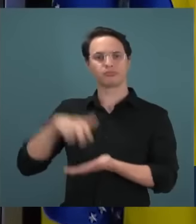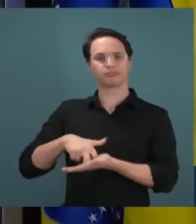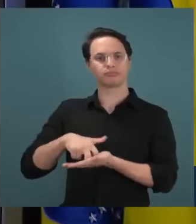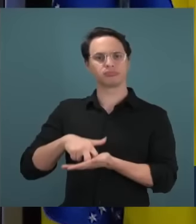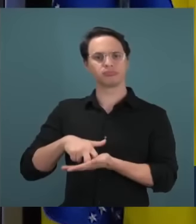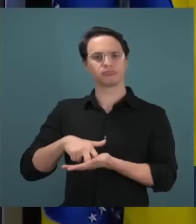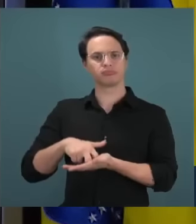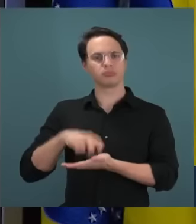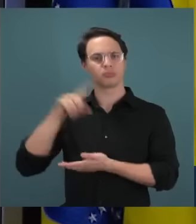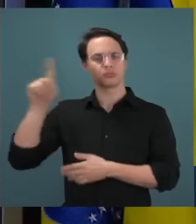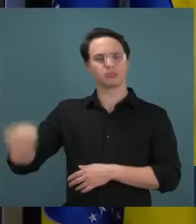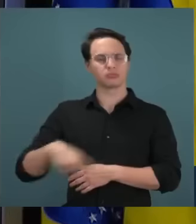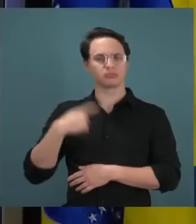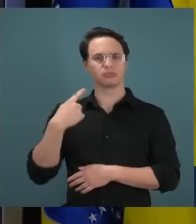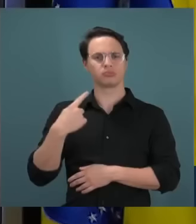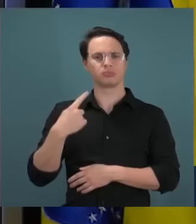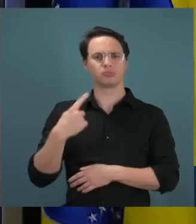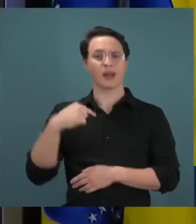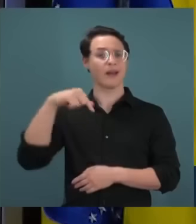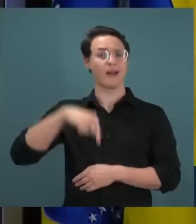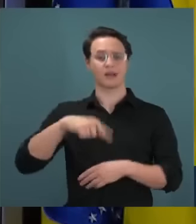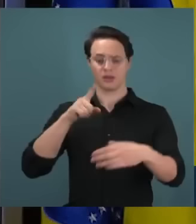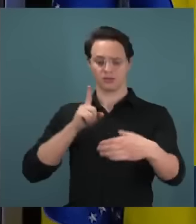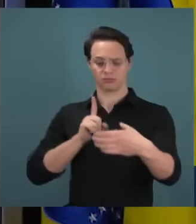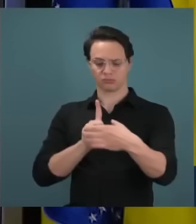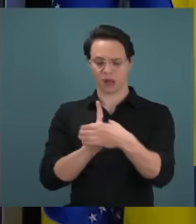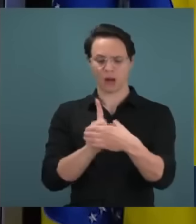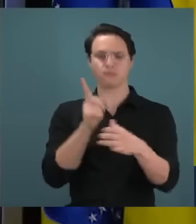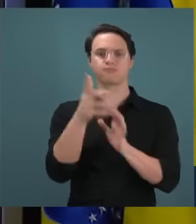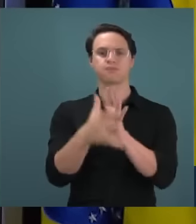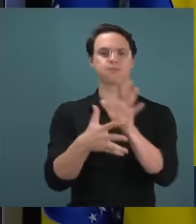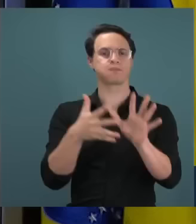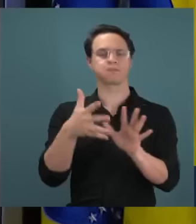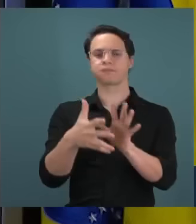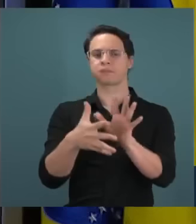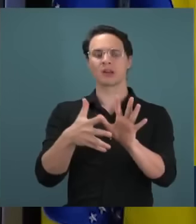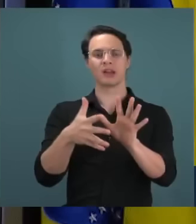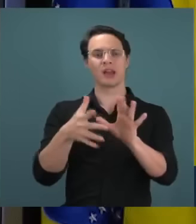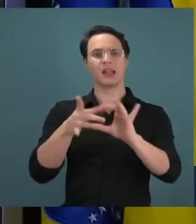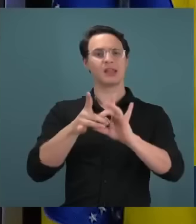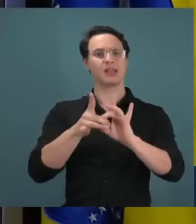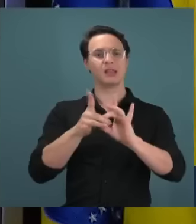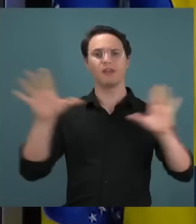seja, a tribuna é sagrada. É o nosso artigo 53.